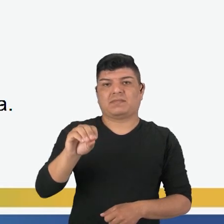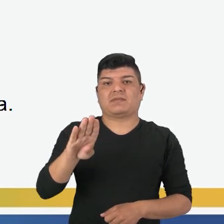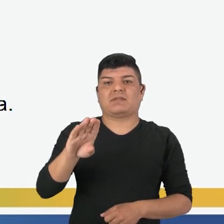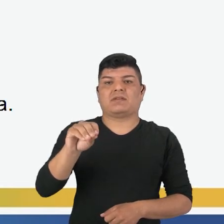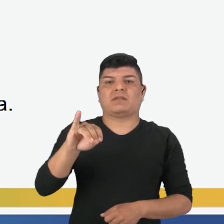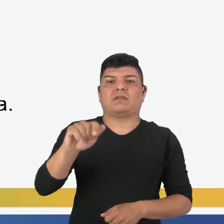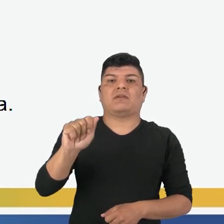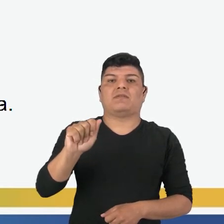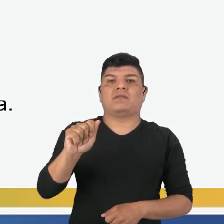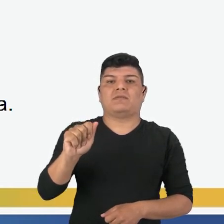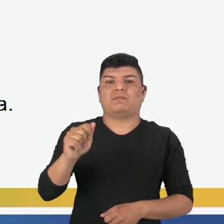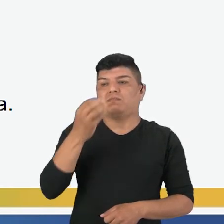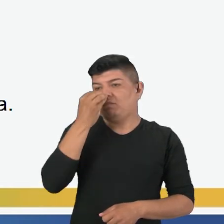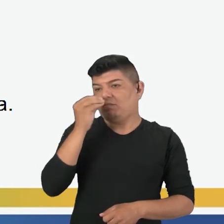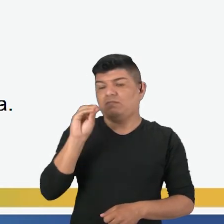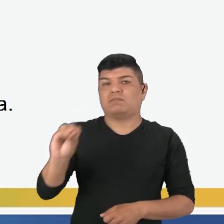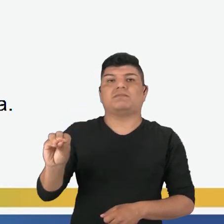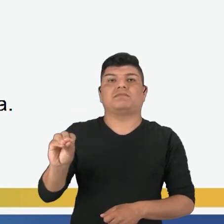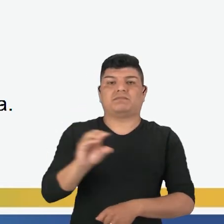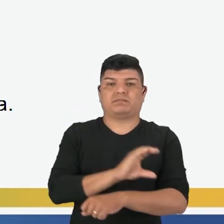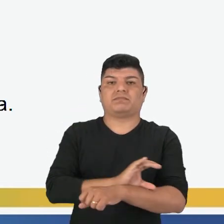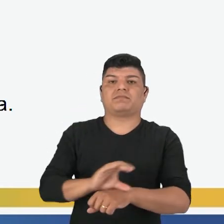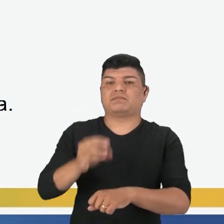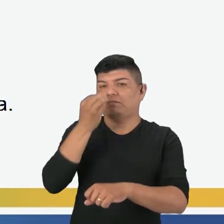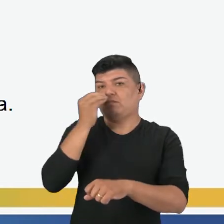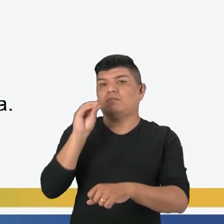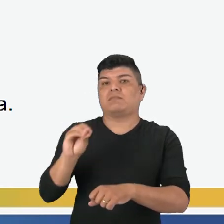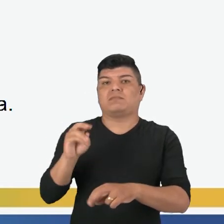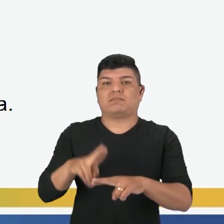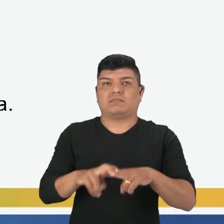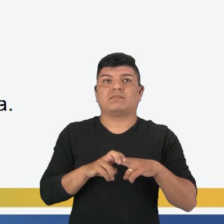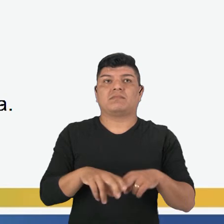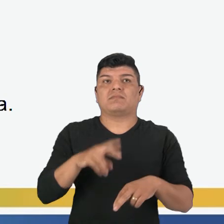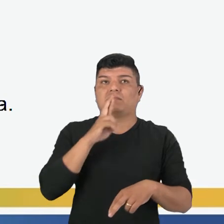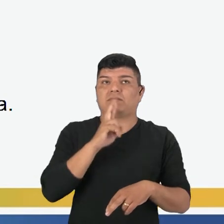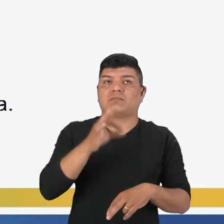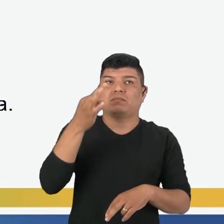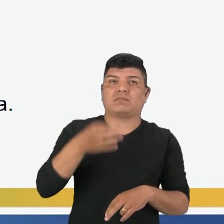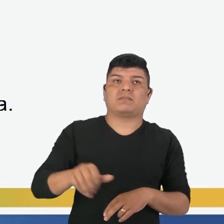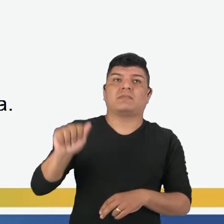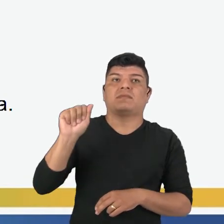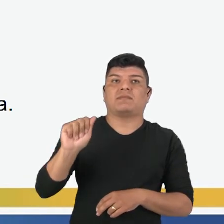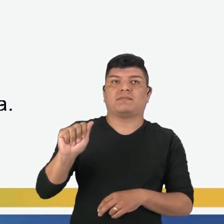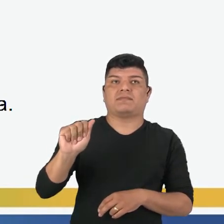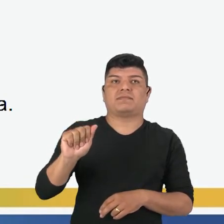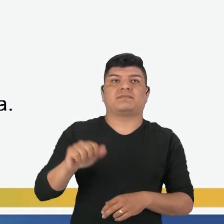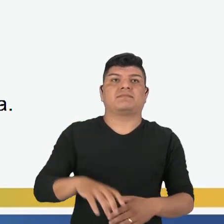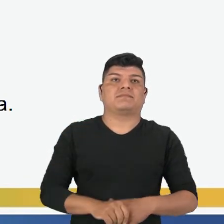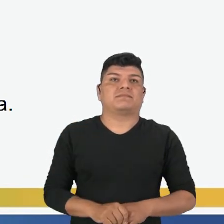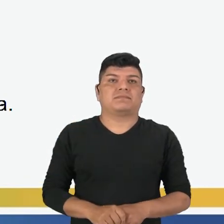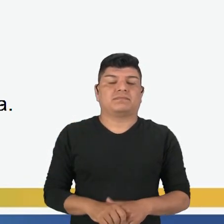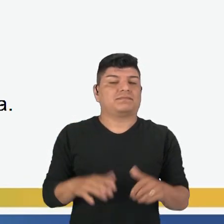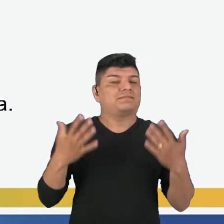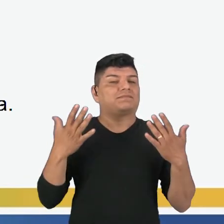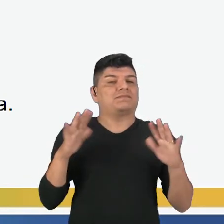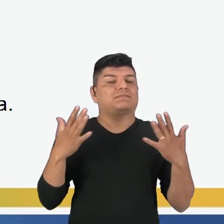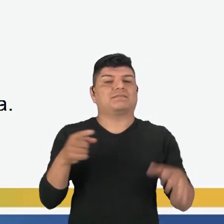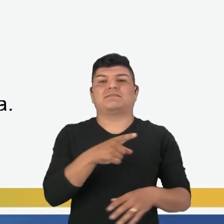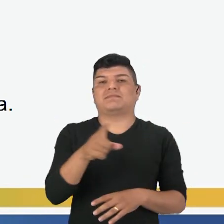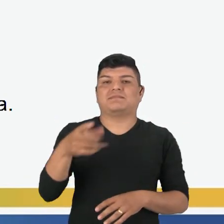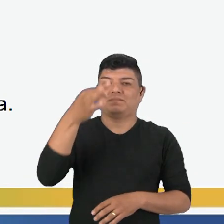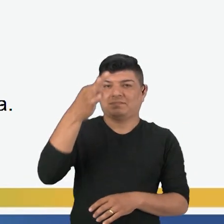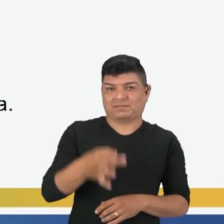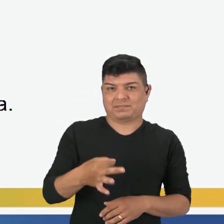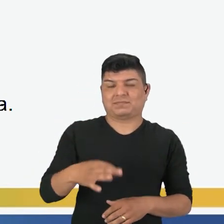uma aversão ao cidadão estrangeiro, à cultura estrangeira, ok? Então a resposta correta era a letra A. Parabéns para você